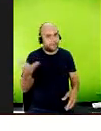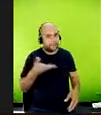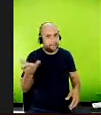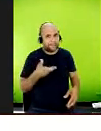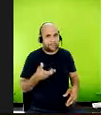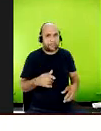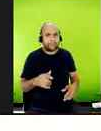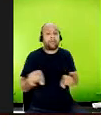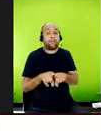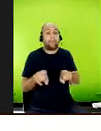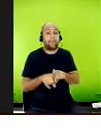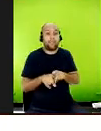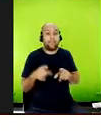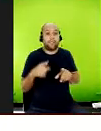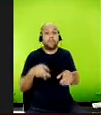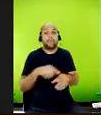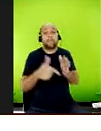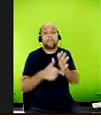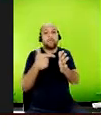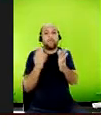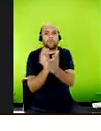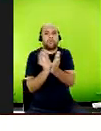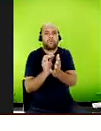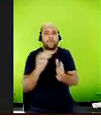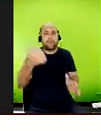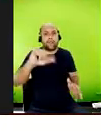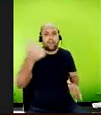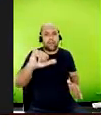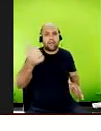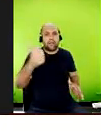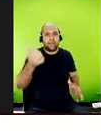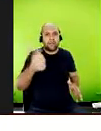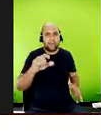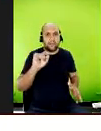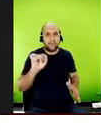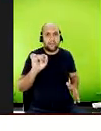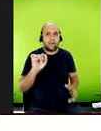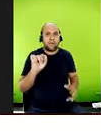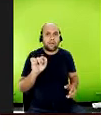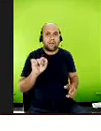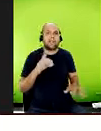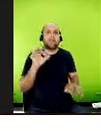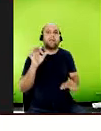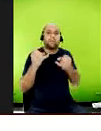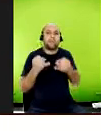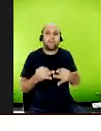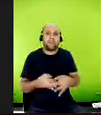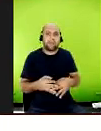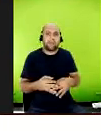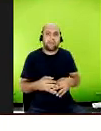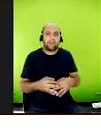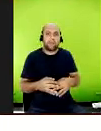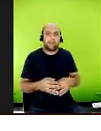por outro lado eu tenho segundo sistema que é mais analítico avaliativo é ele quer uma justificativa a consideração ele não